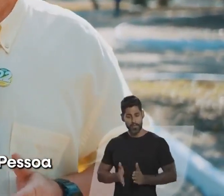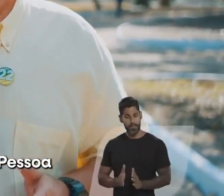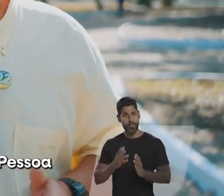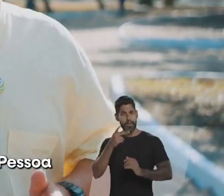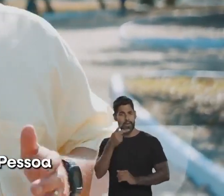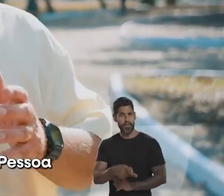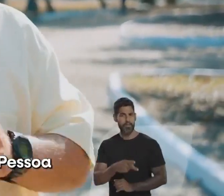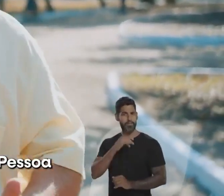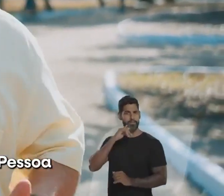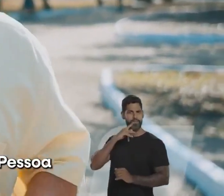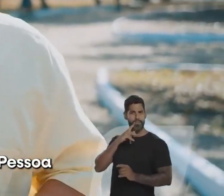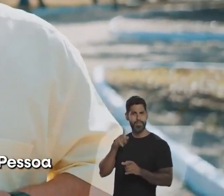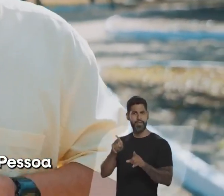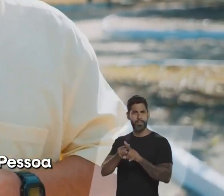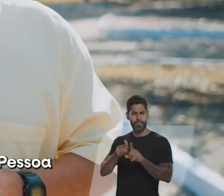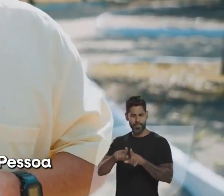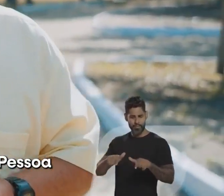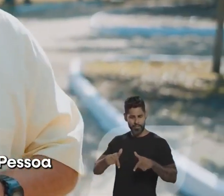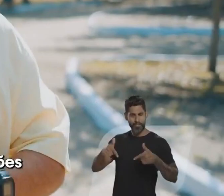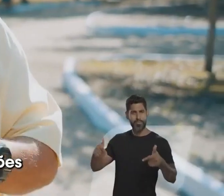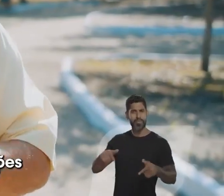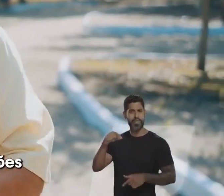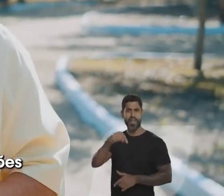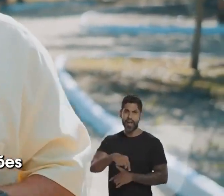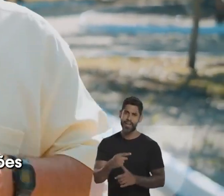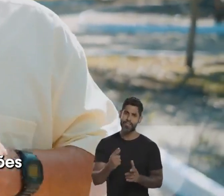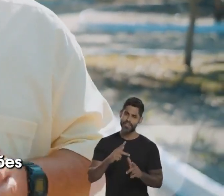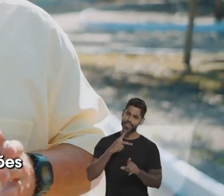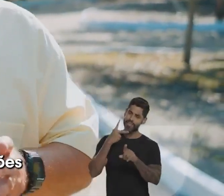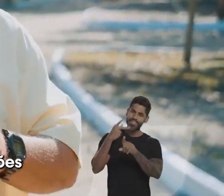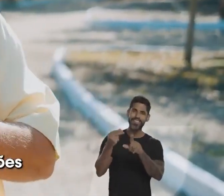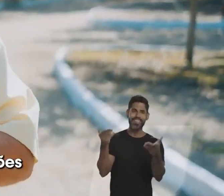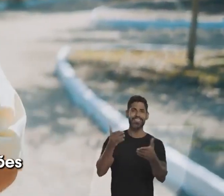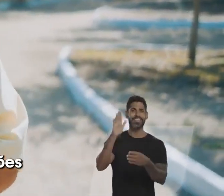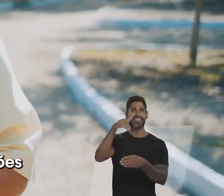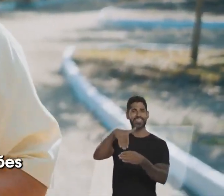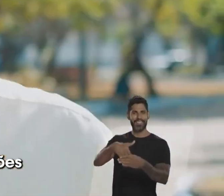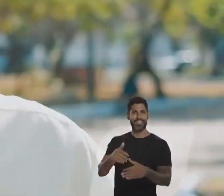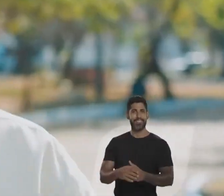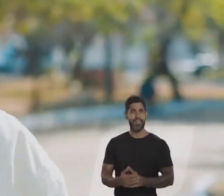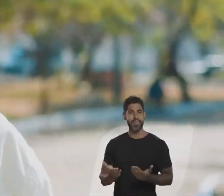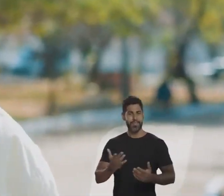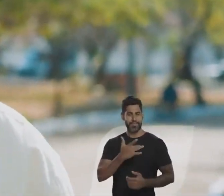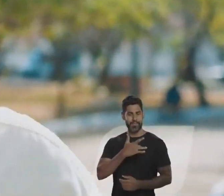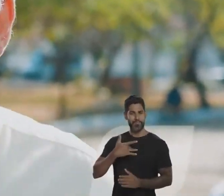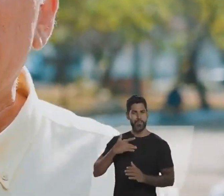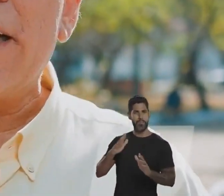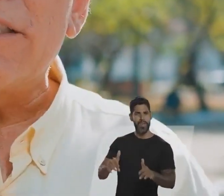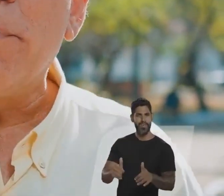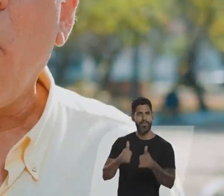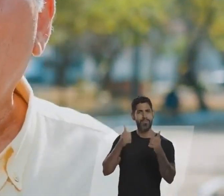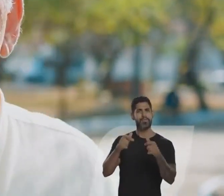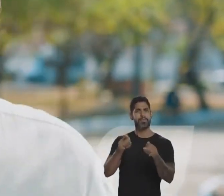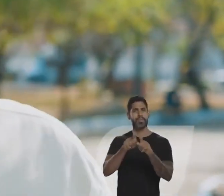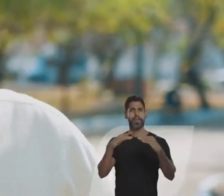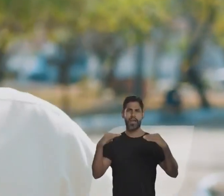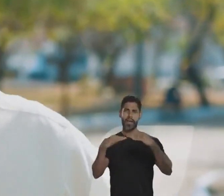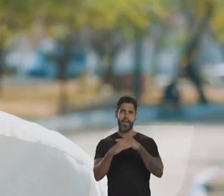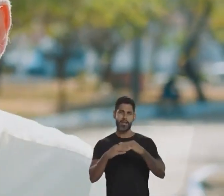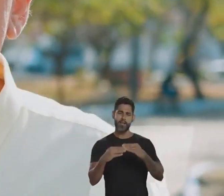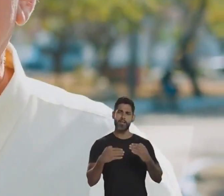aqui lutamos, sempre por João Pessoa. E vamos vencer essas eleições para trazer saúde,